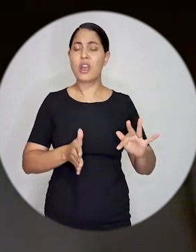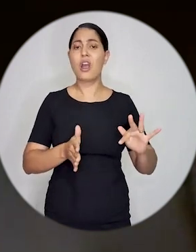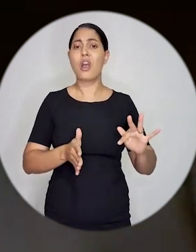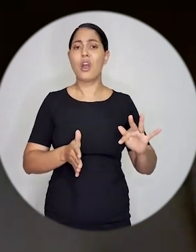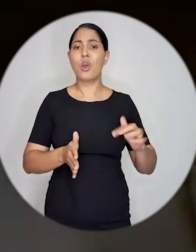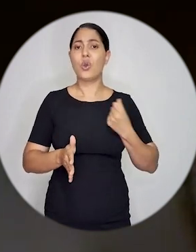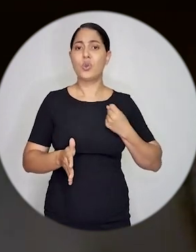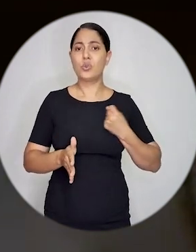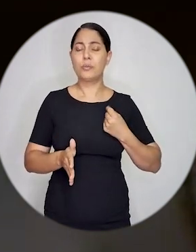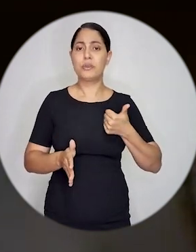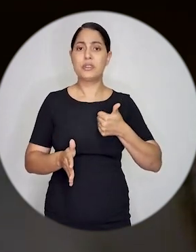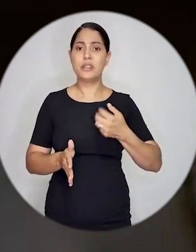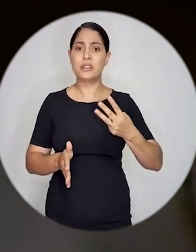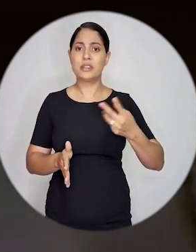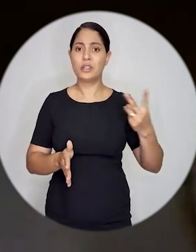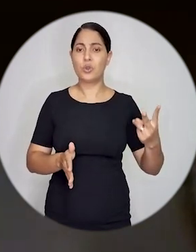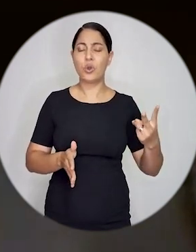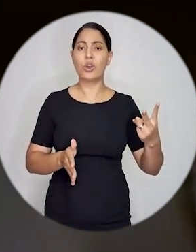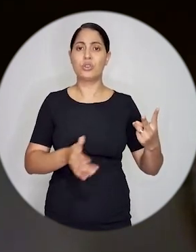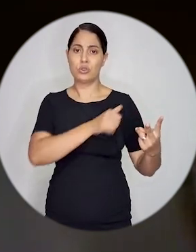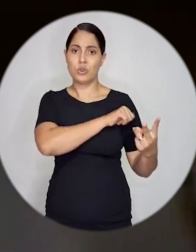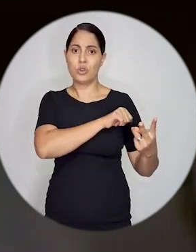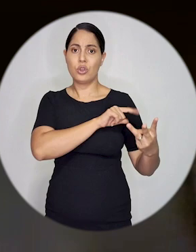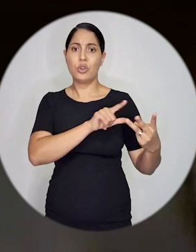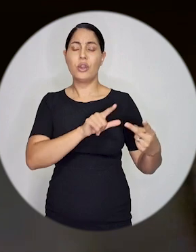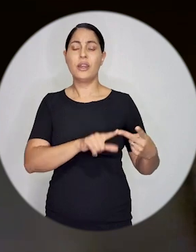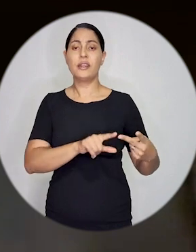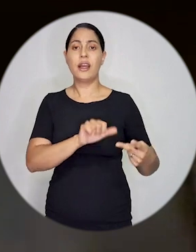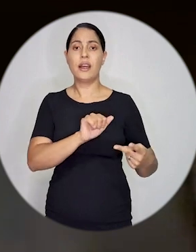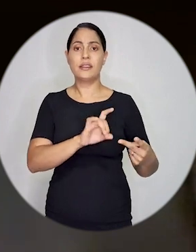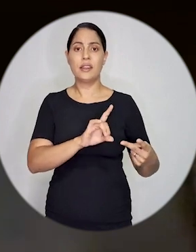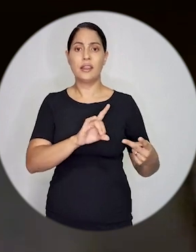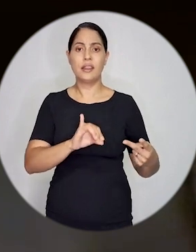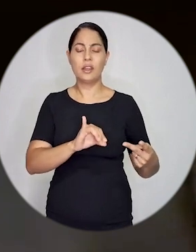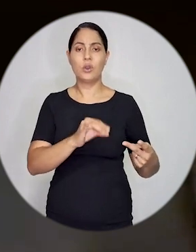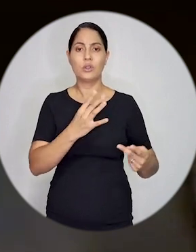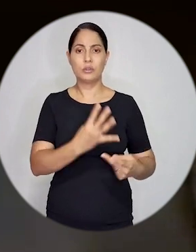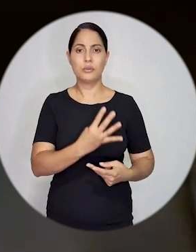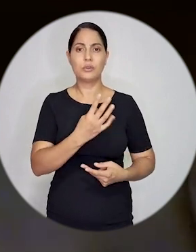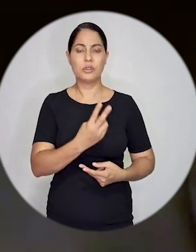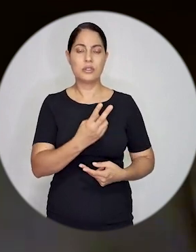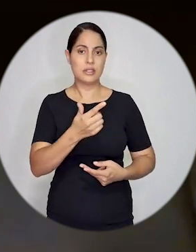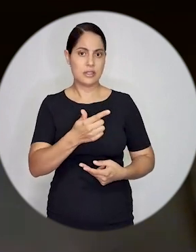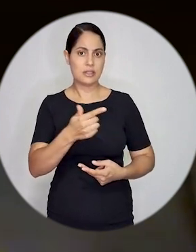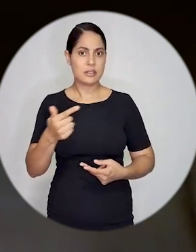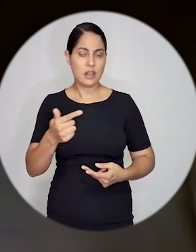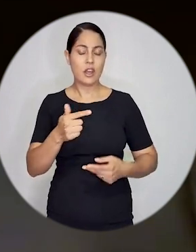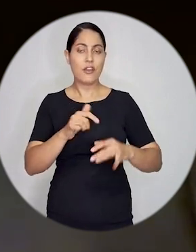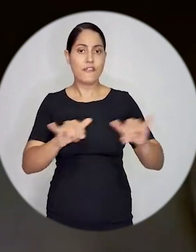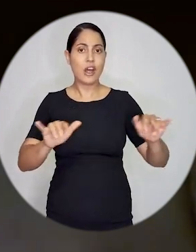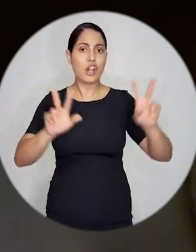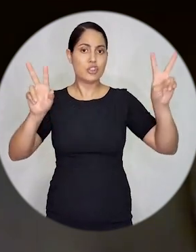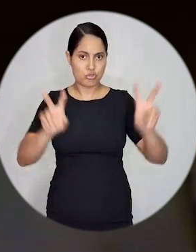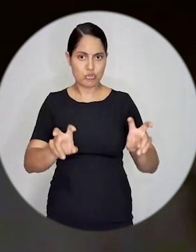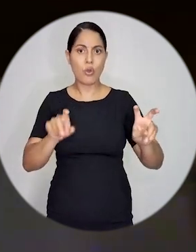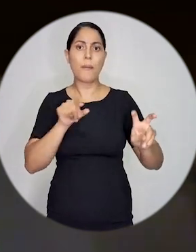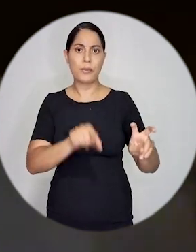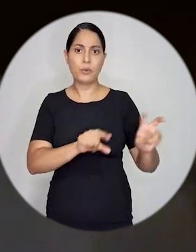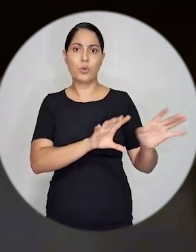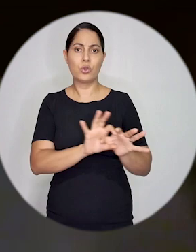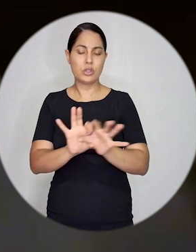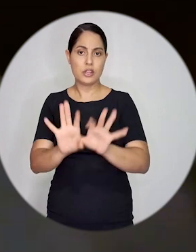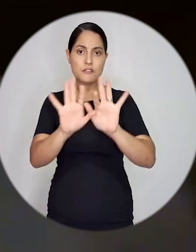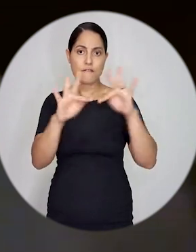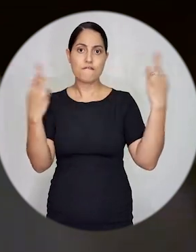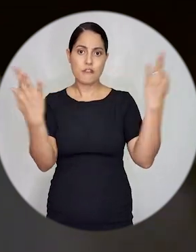na DPF 132 do Rio de Janeiro e na ADI 4.277, tem um conceito abrangente